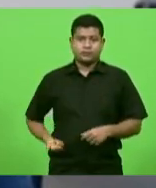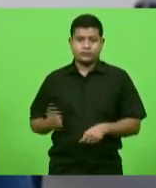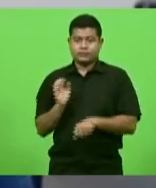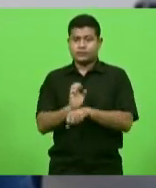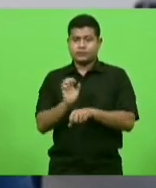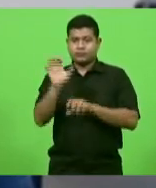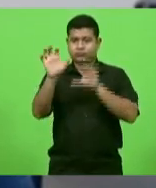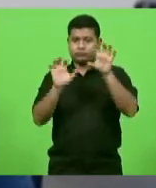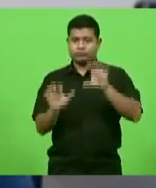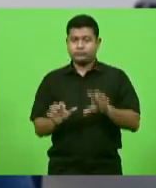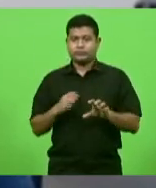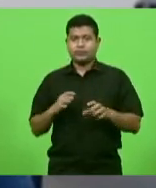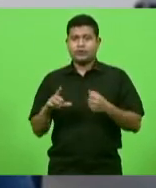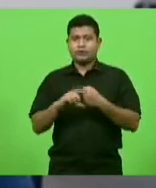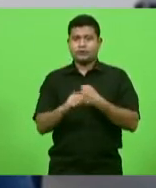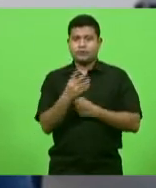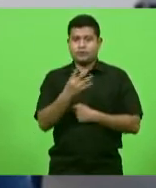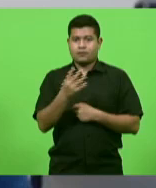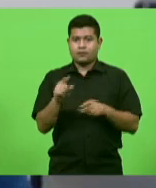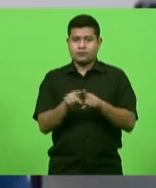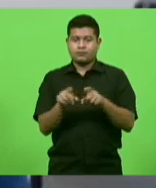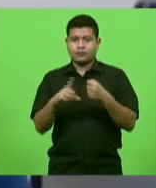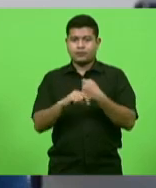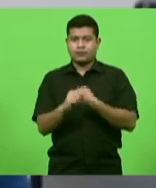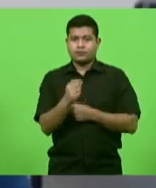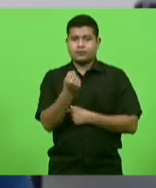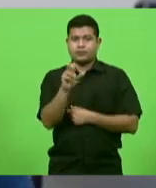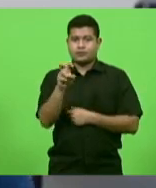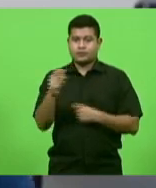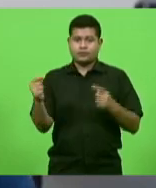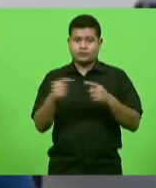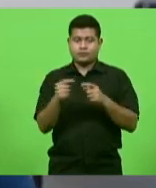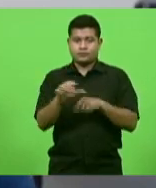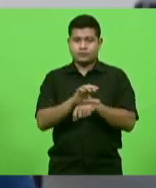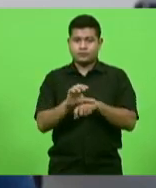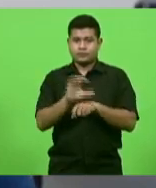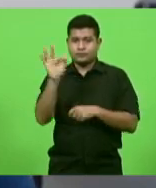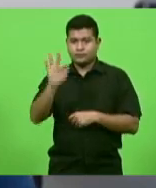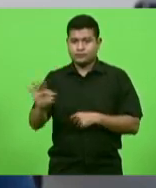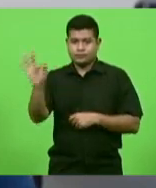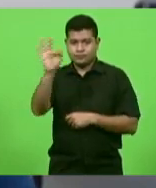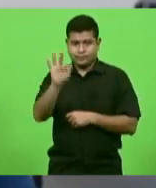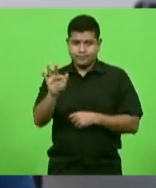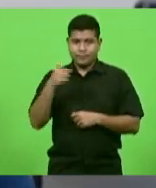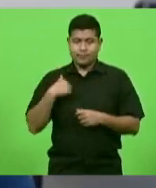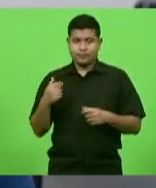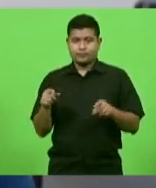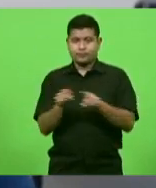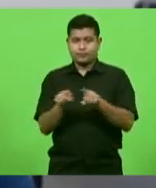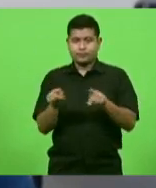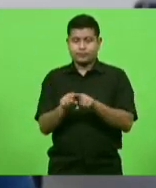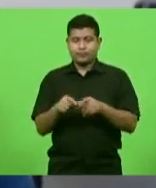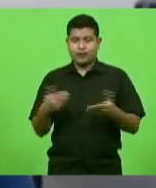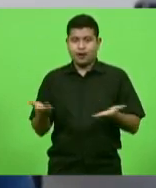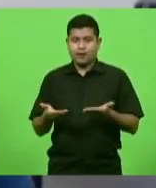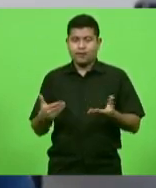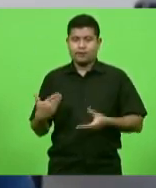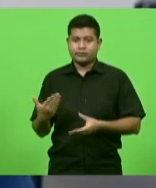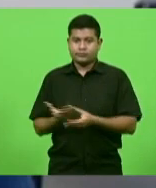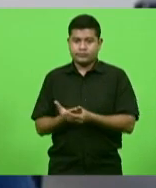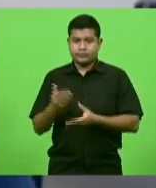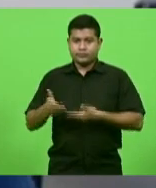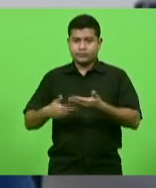Rol de crimes de responsabilidades previsto Artigo 85 da Constituição Federal dá os pontos a serem observados no processo de